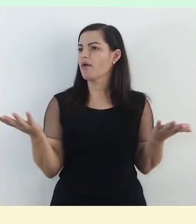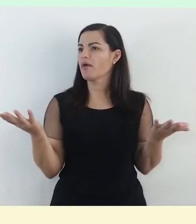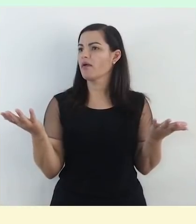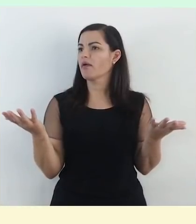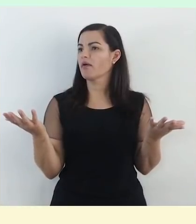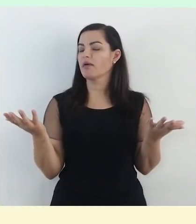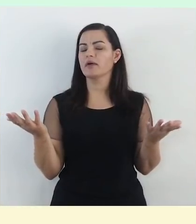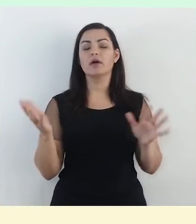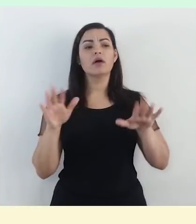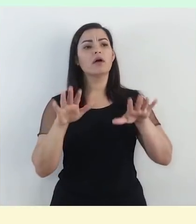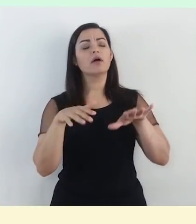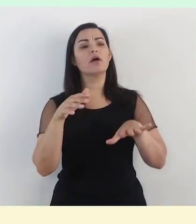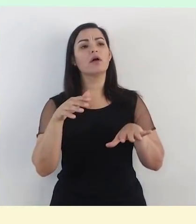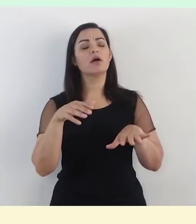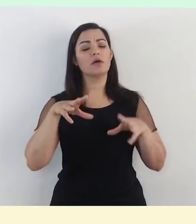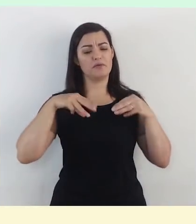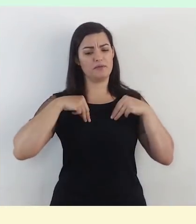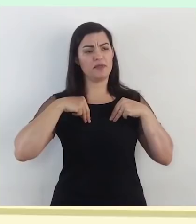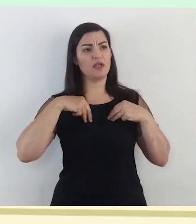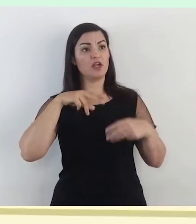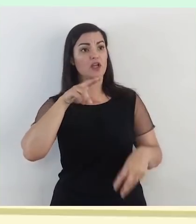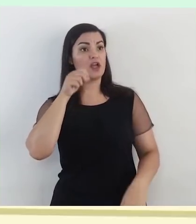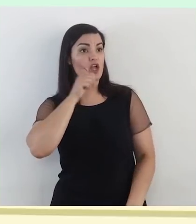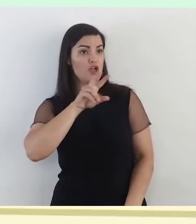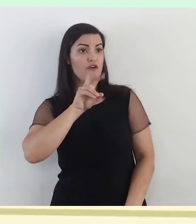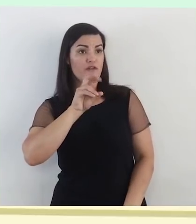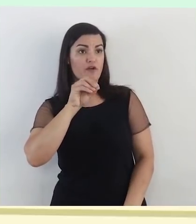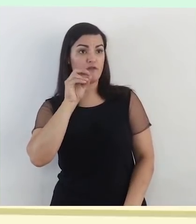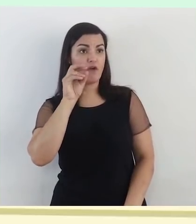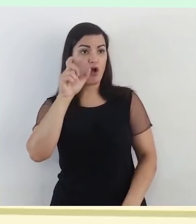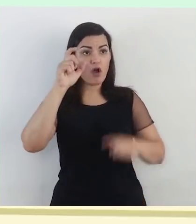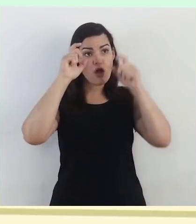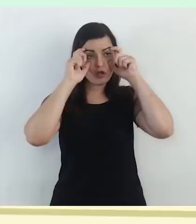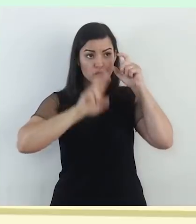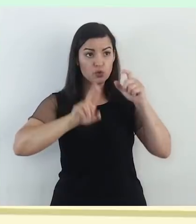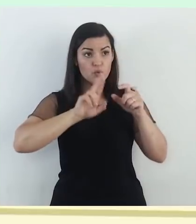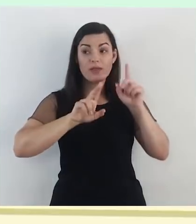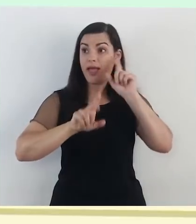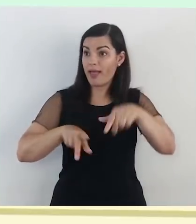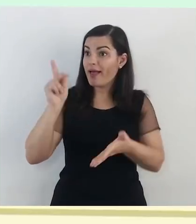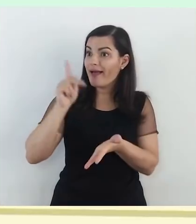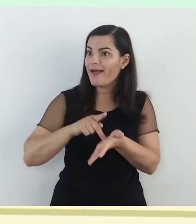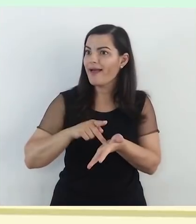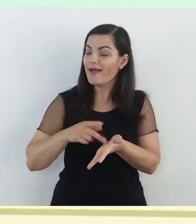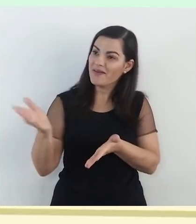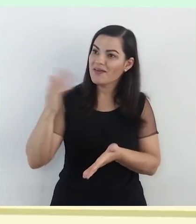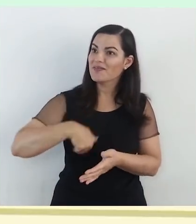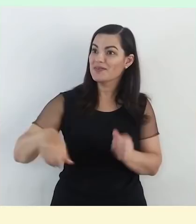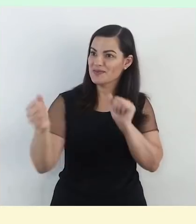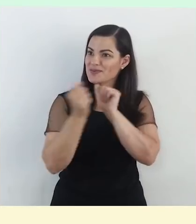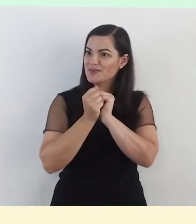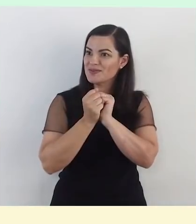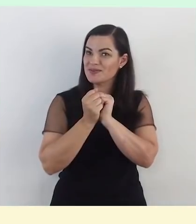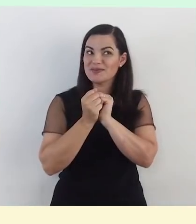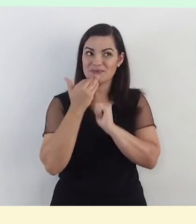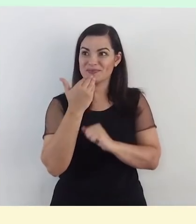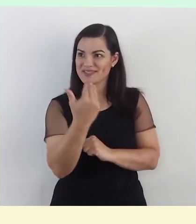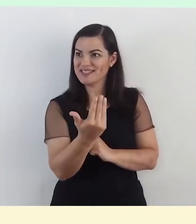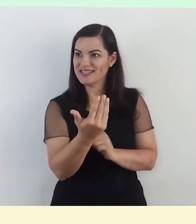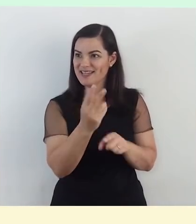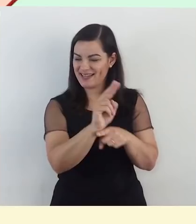Mica, a sua vovó não usa óculos? Não. É mesmo? Por quê? Vamos lá pedir emprestado pra ela. Não. Será que